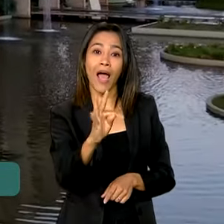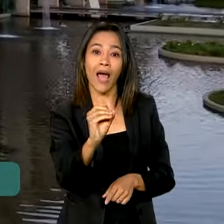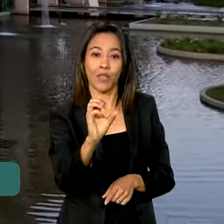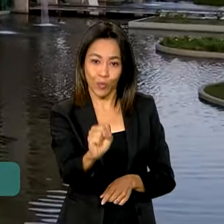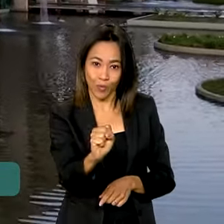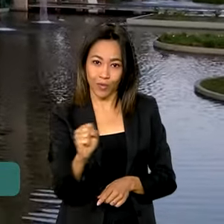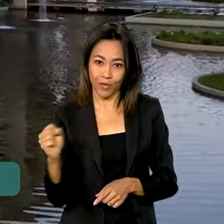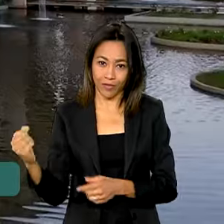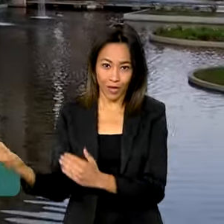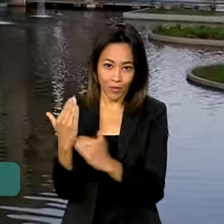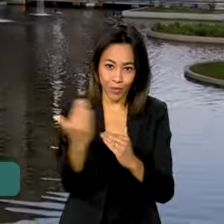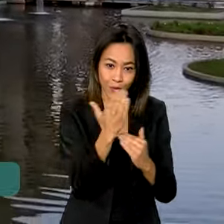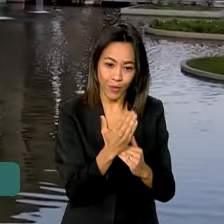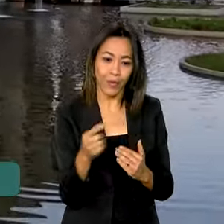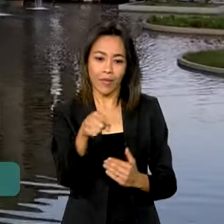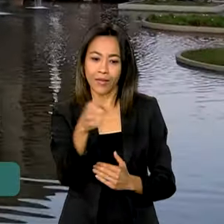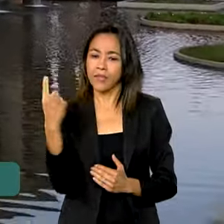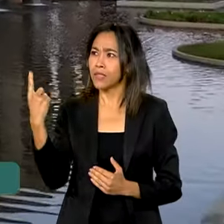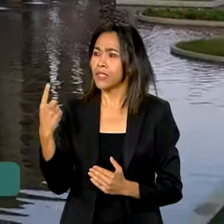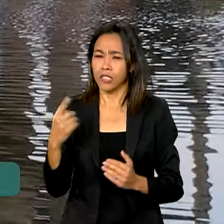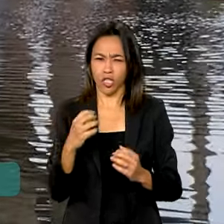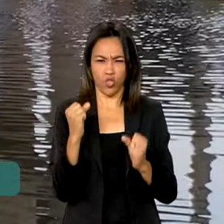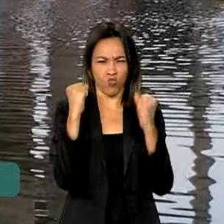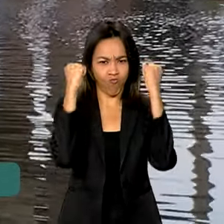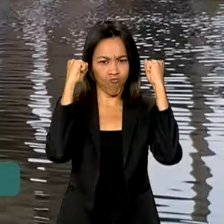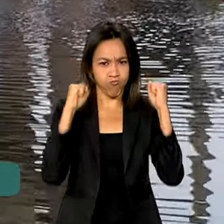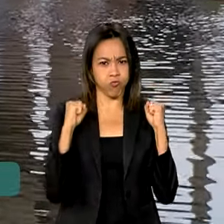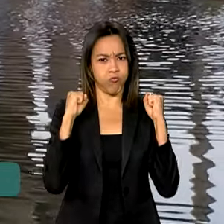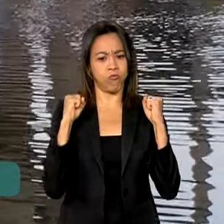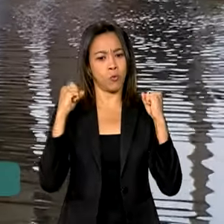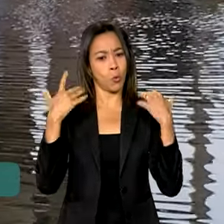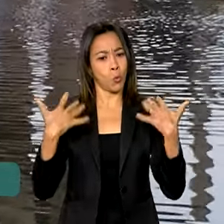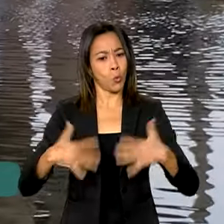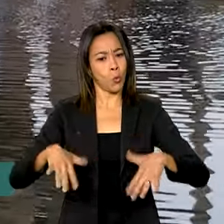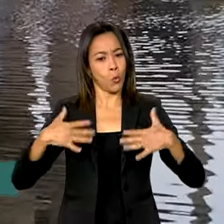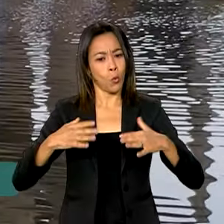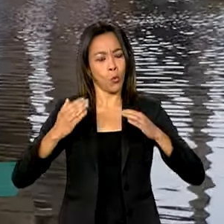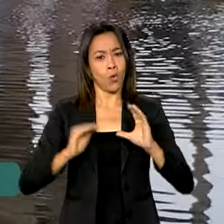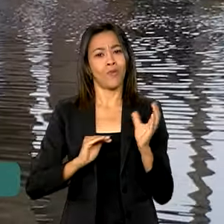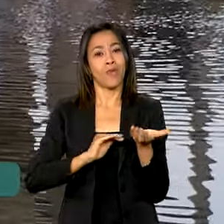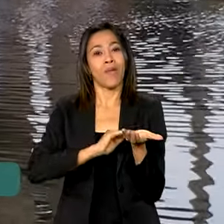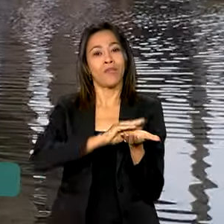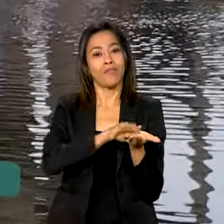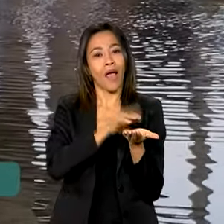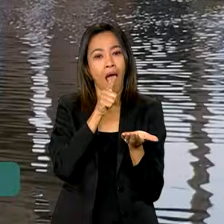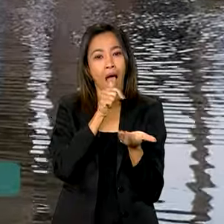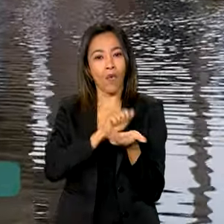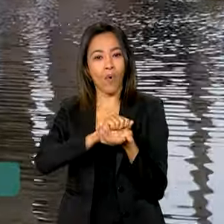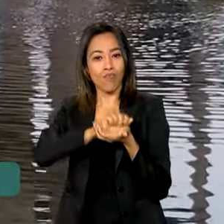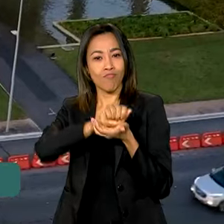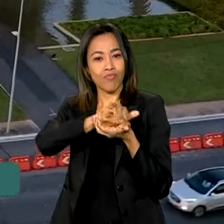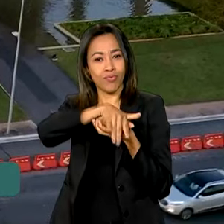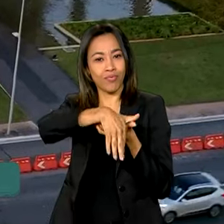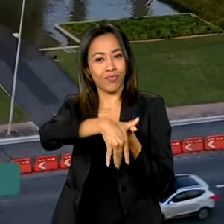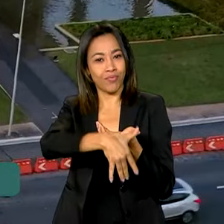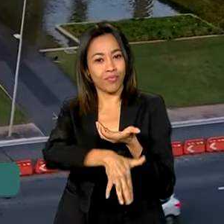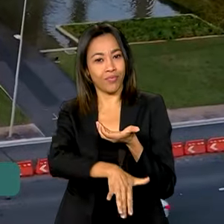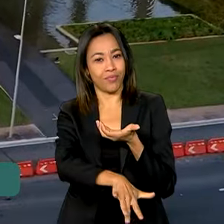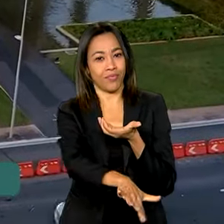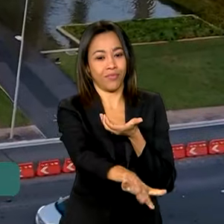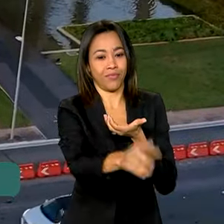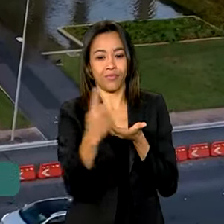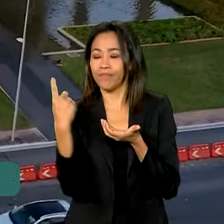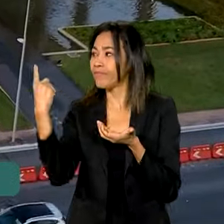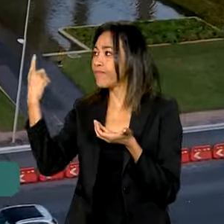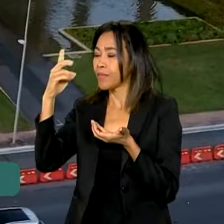edificação integra a estrutura de concreto armado à fluidez das cascatas na fachada do prédio. Logo na